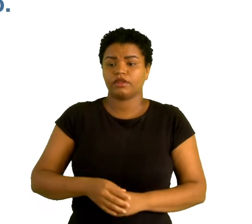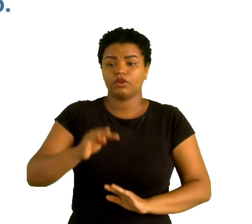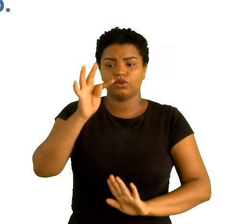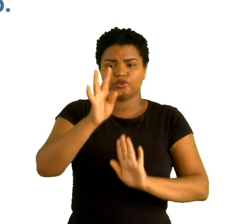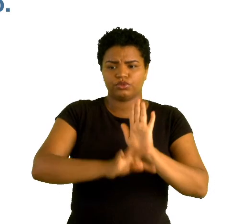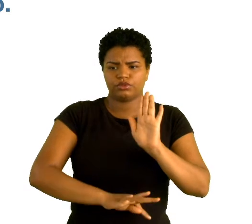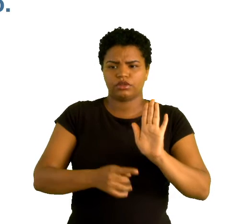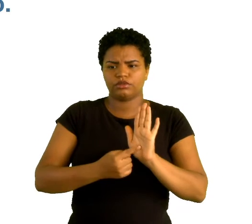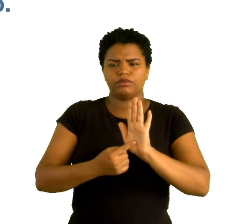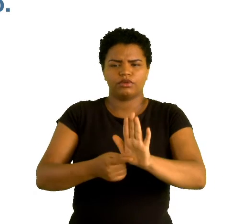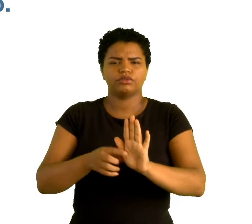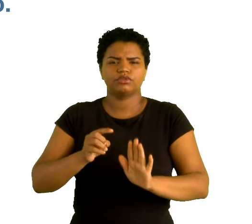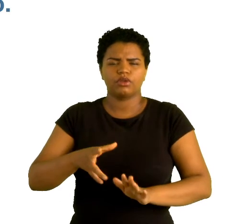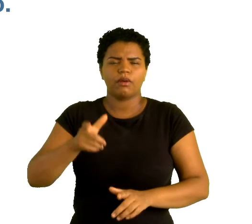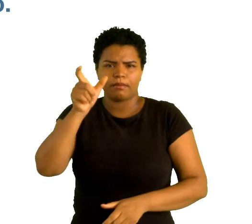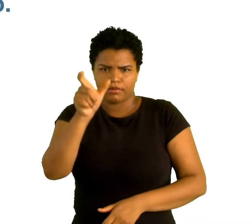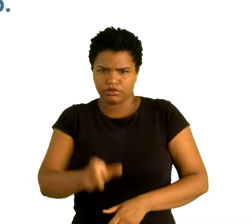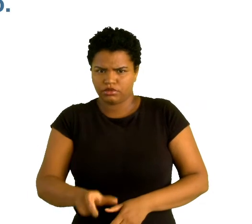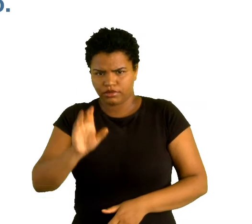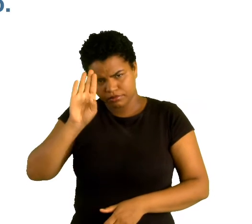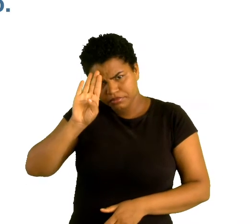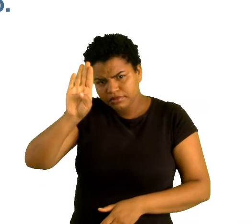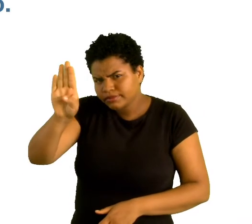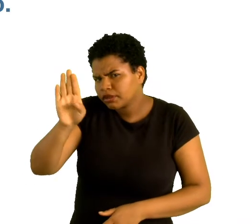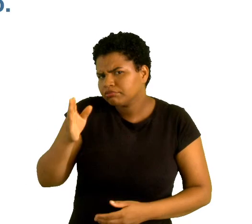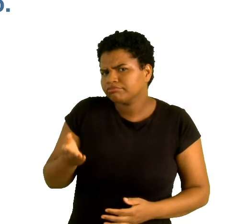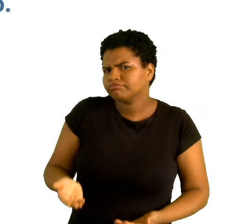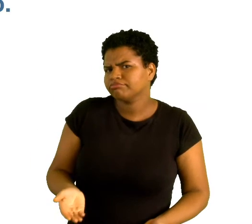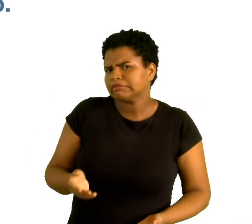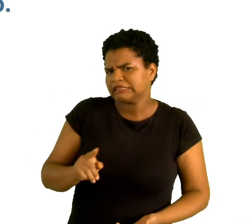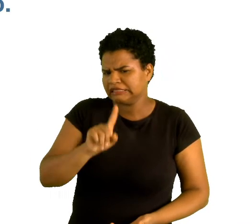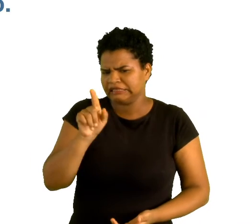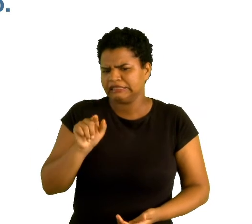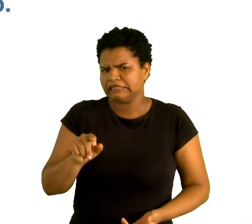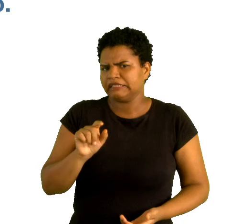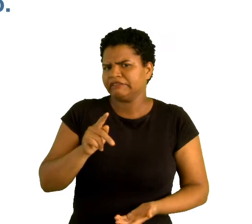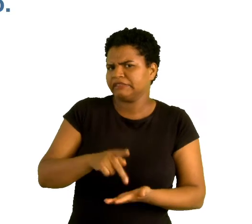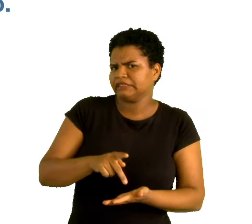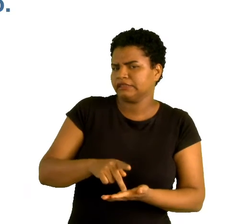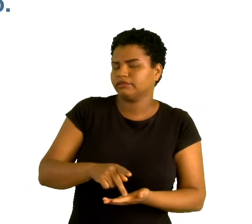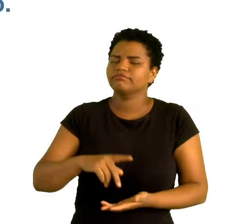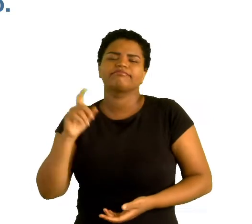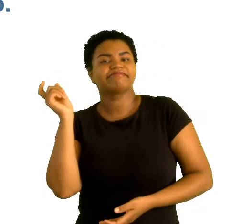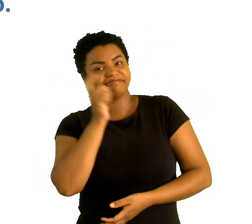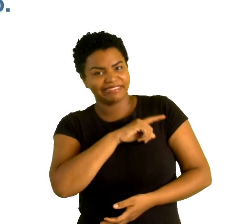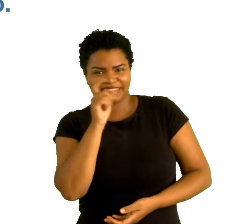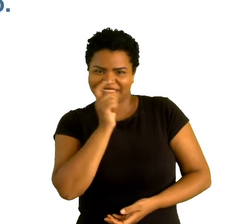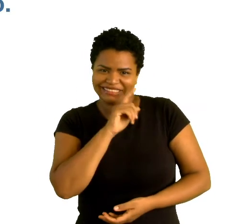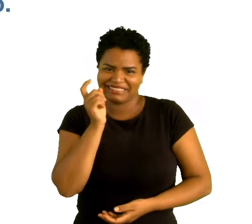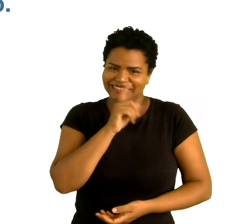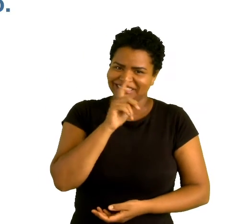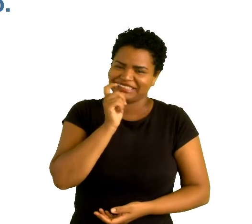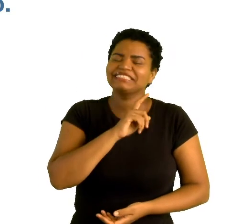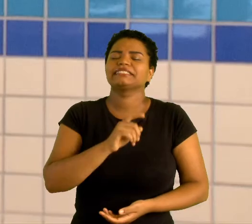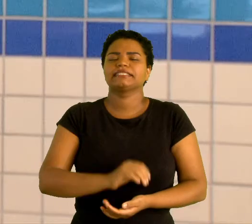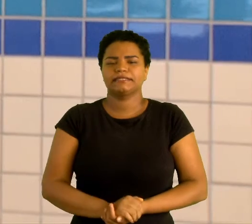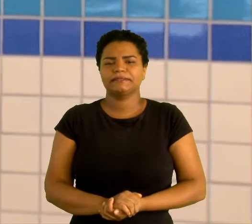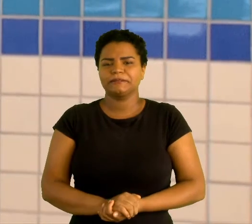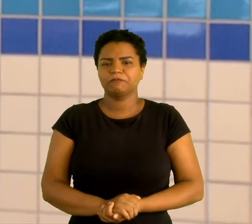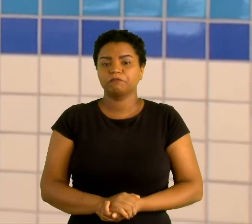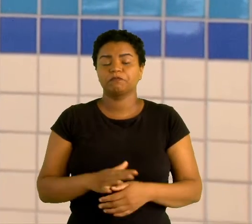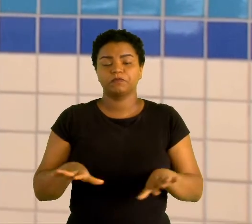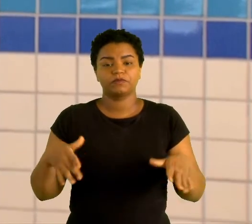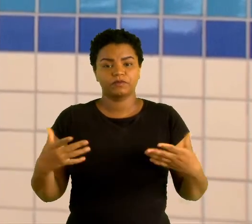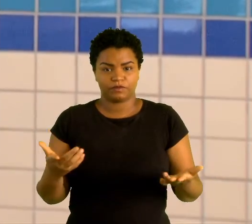somente personagem principal? Será que é verdade isso? Falso. Muito bem.